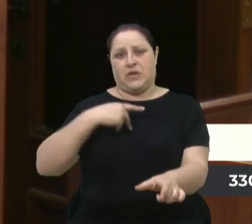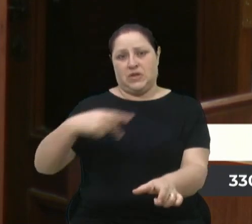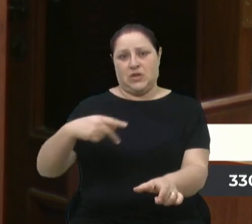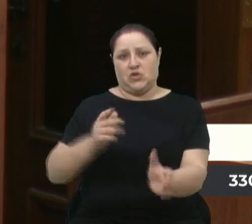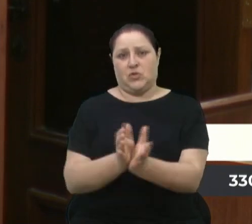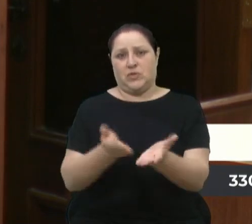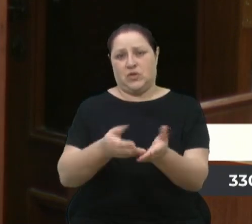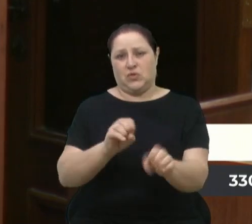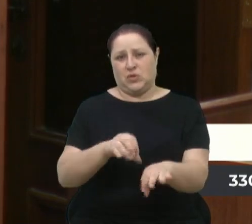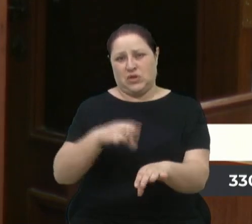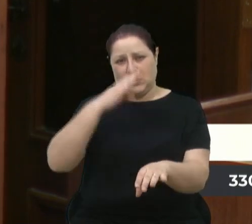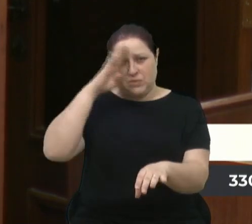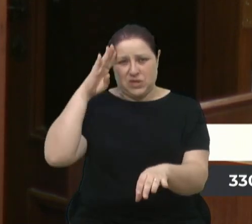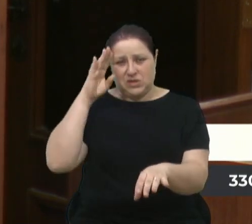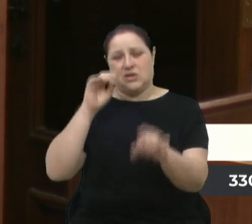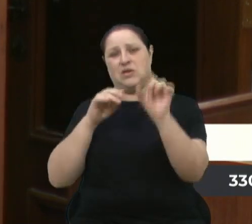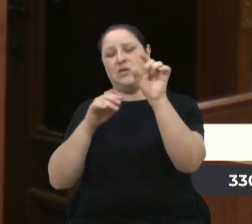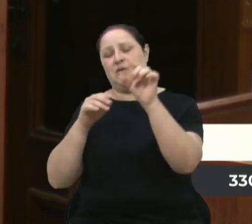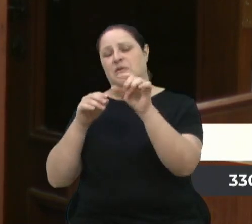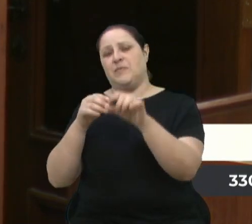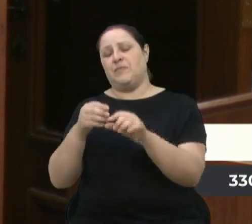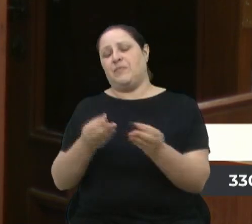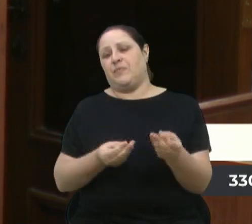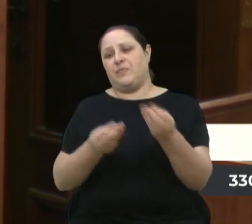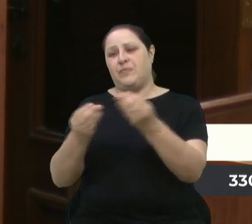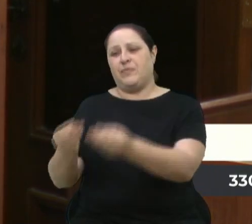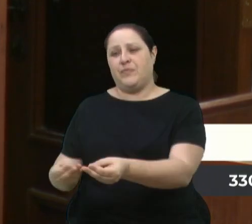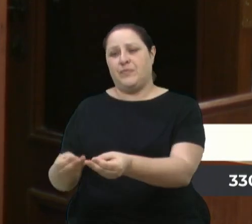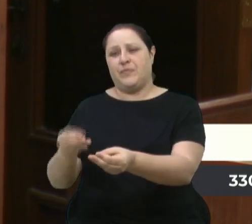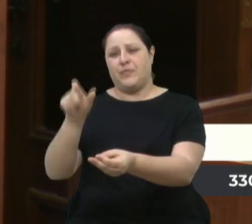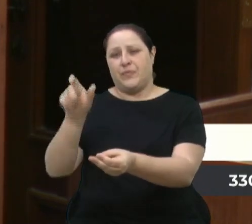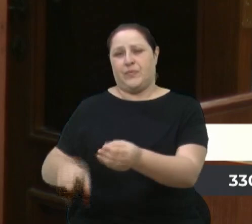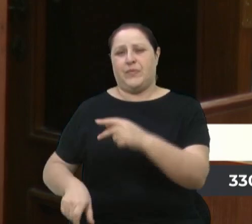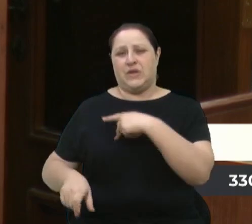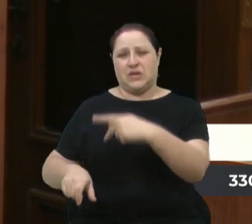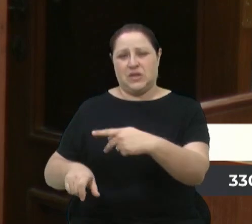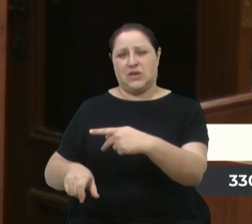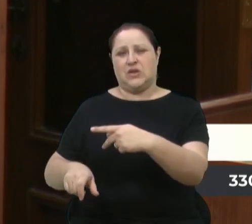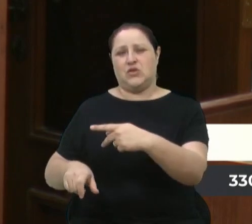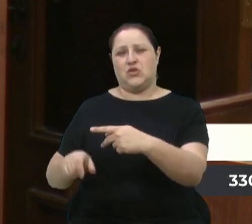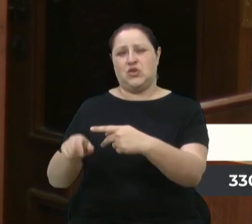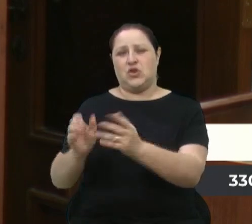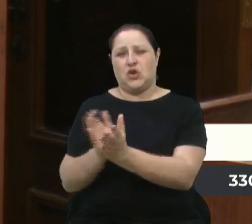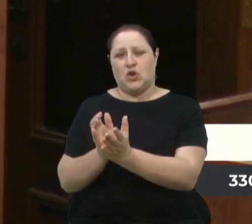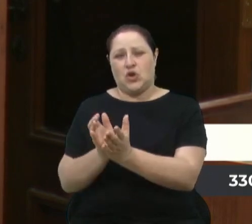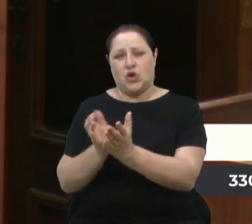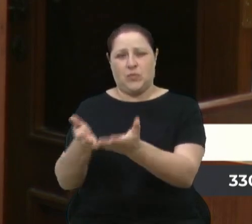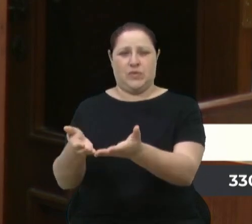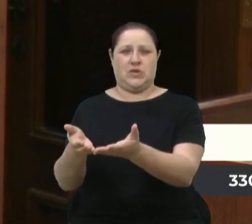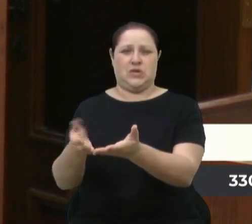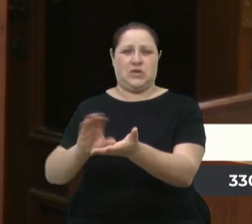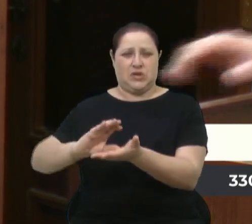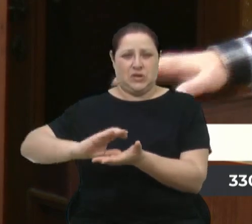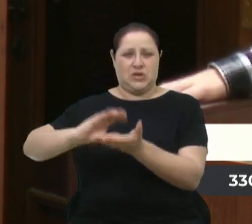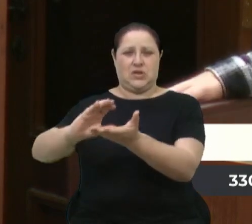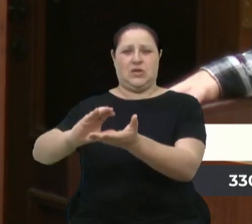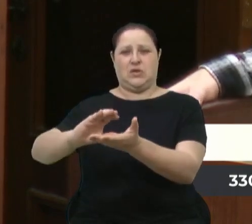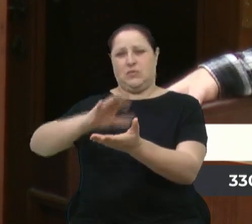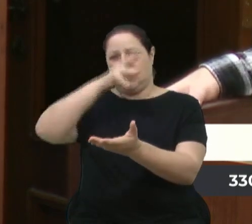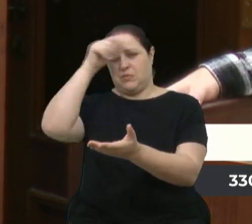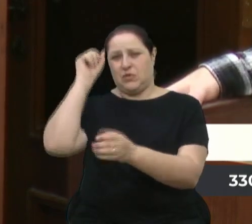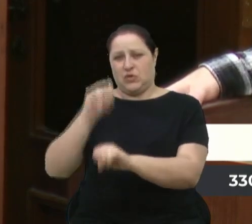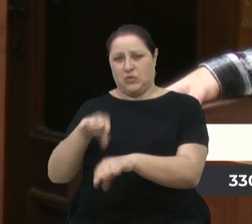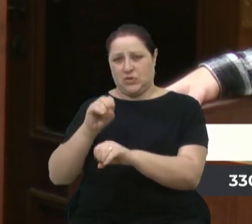ao presidente do Conselho Municipal de Educação, com questões muito sérias e